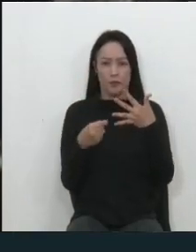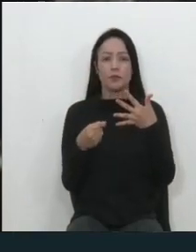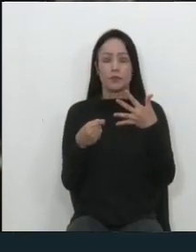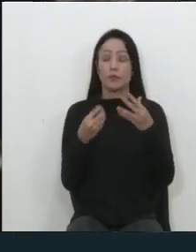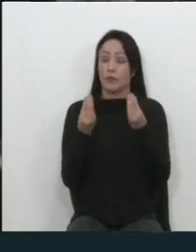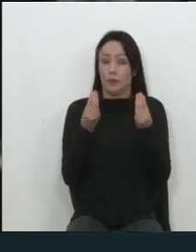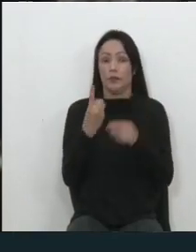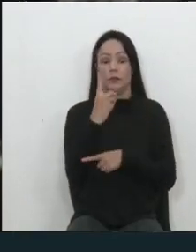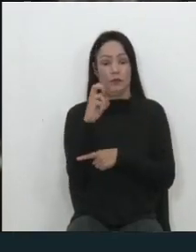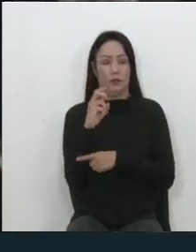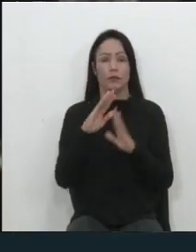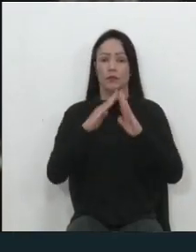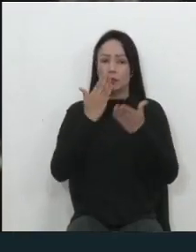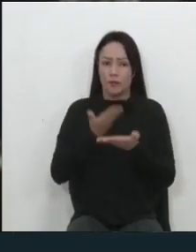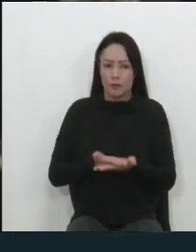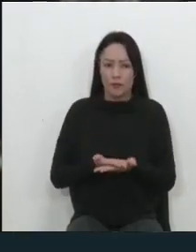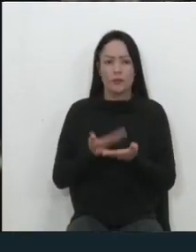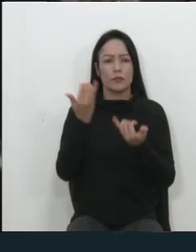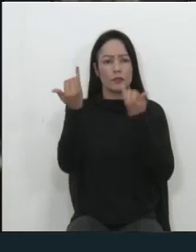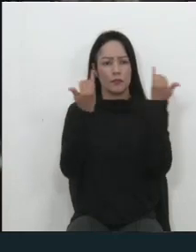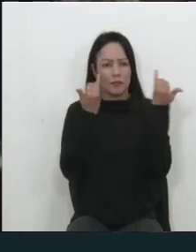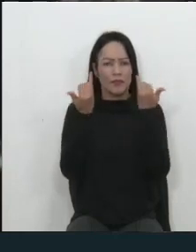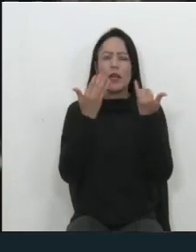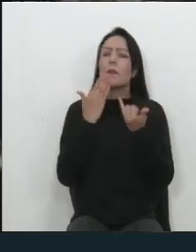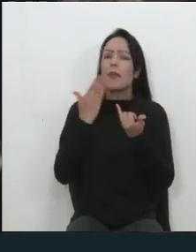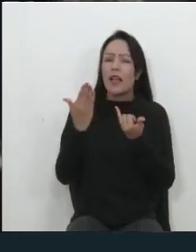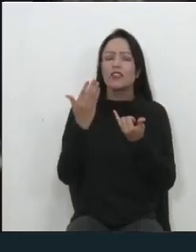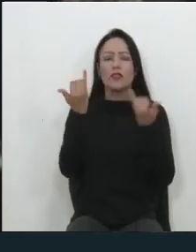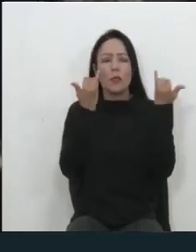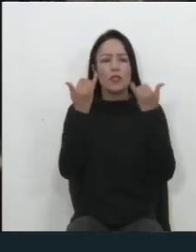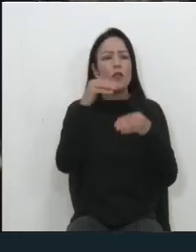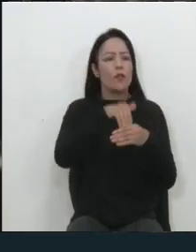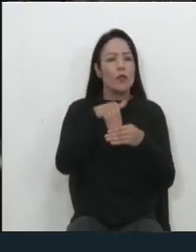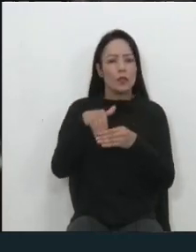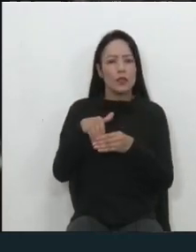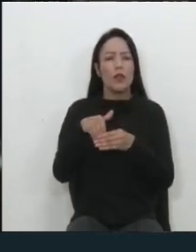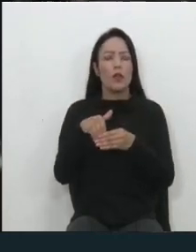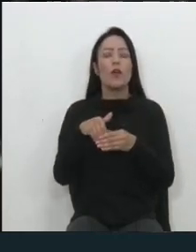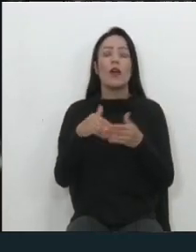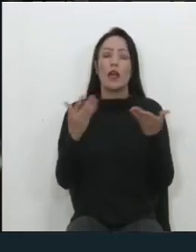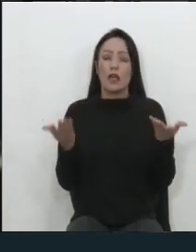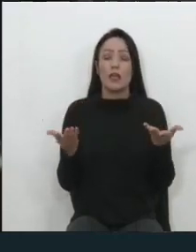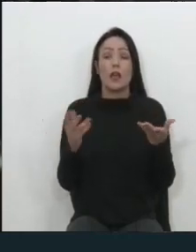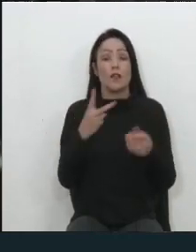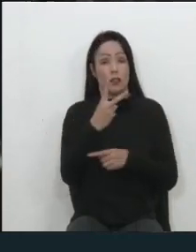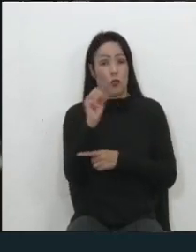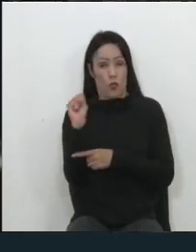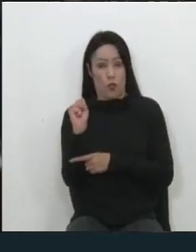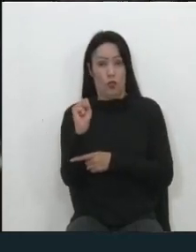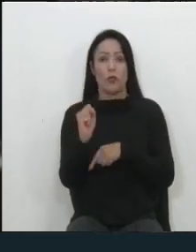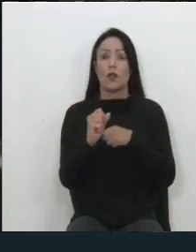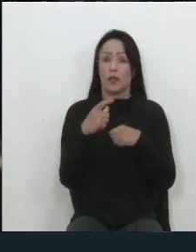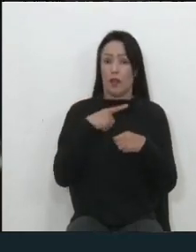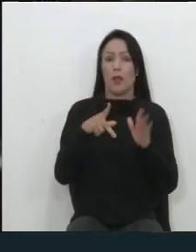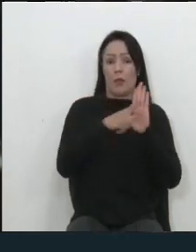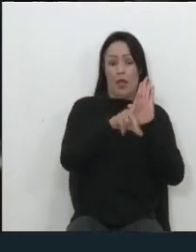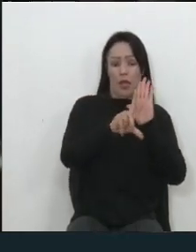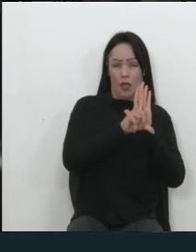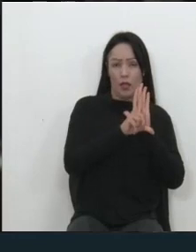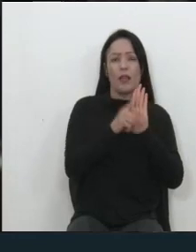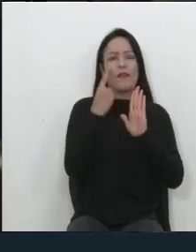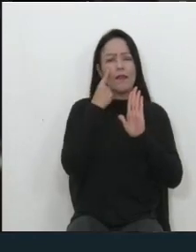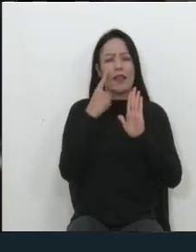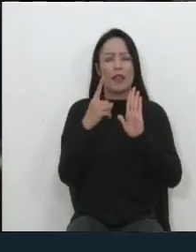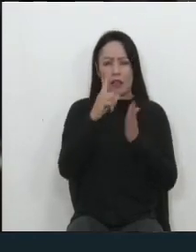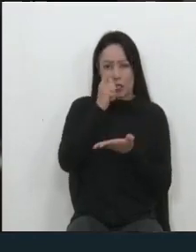15 requerimentos de informações, aqueles de votação normalmente simbólica, e 28 projetos aí que estão esperando para serem deliberados